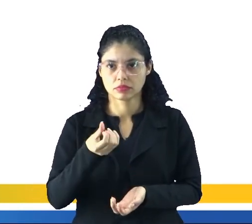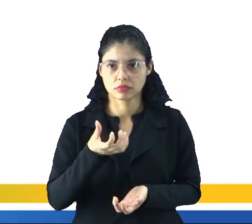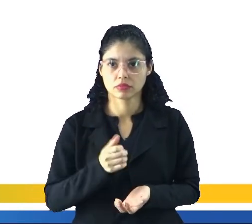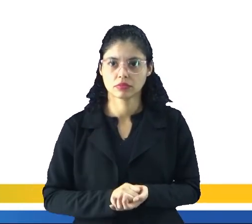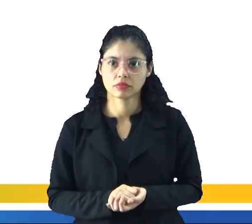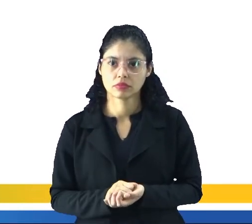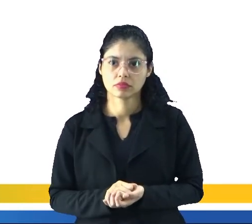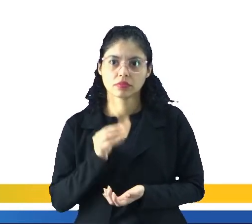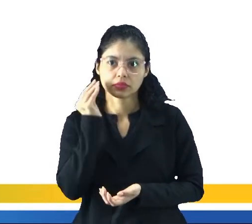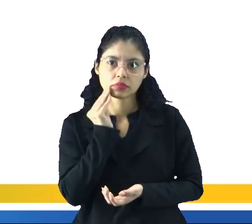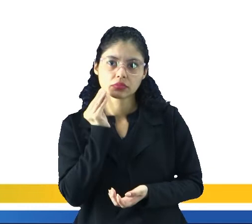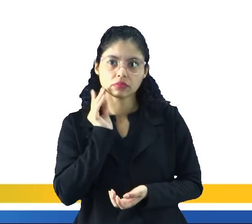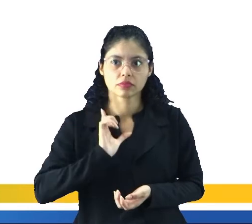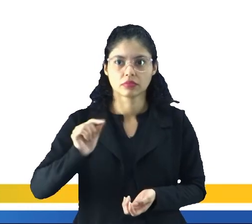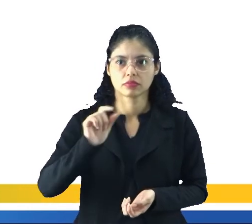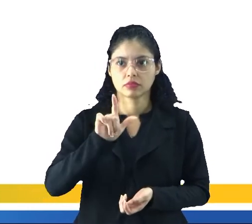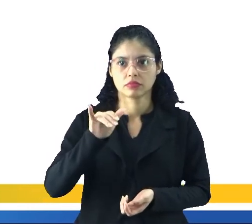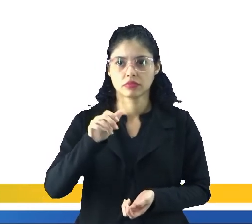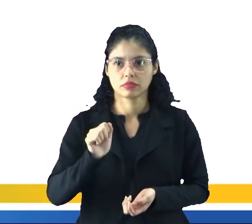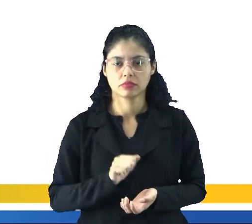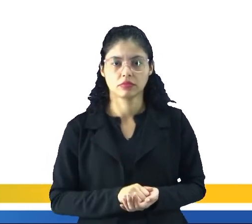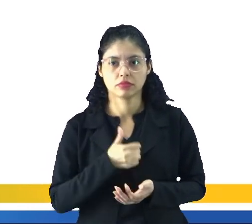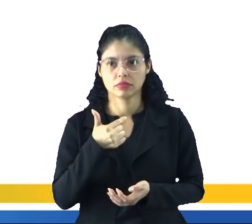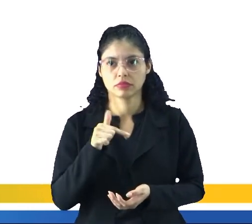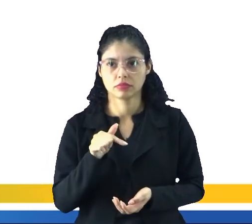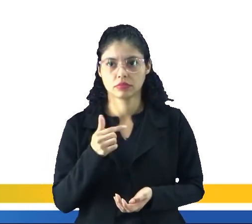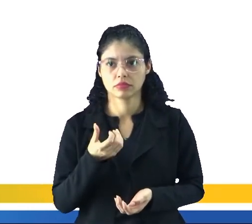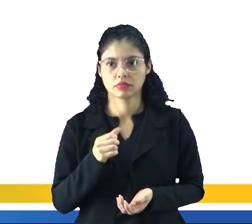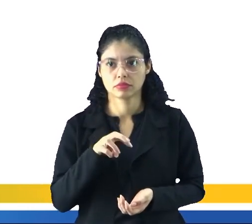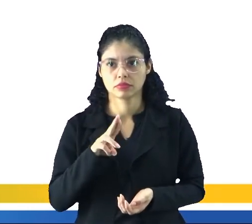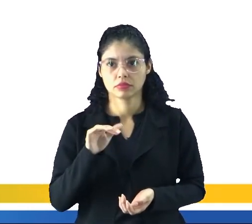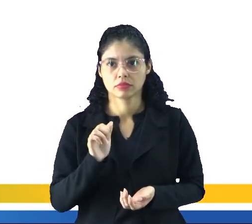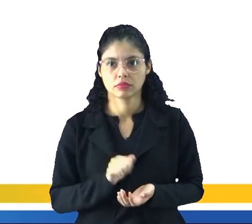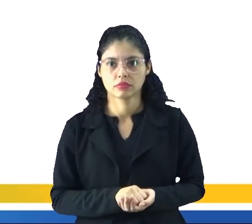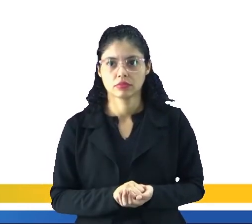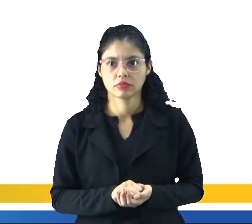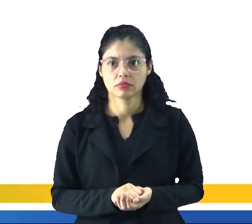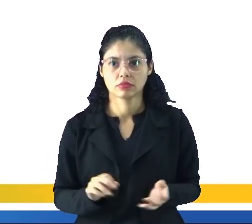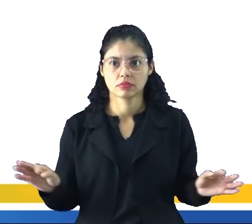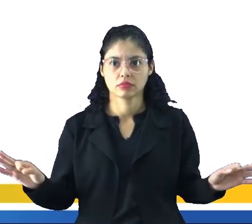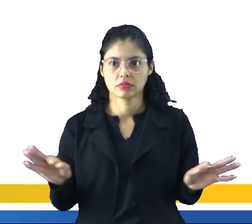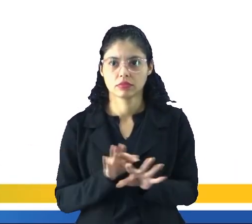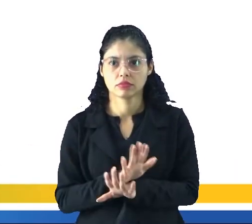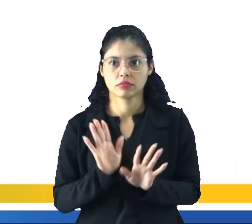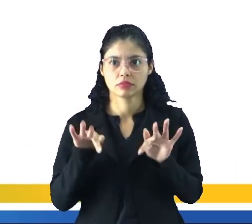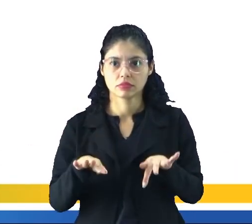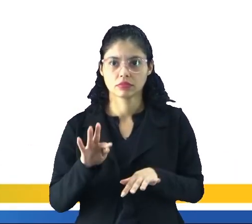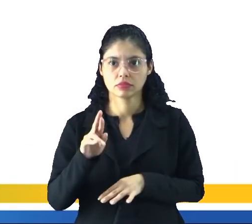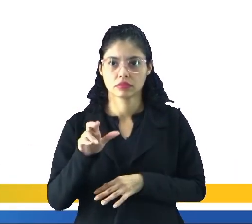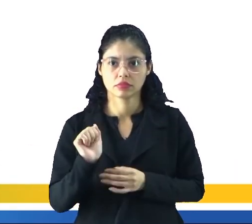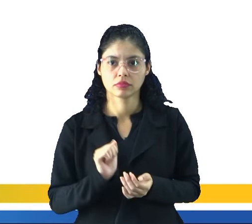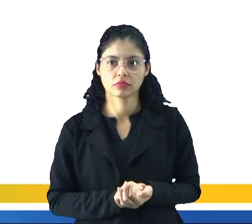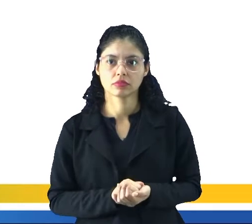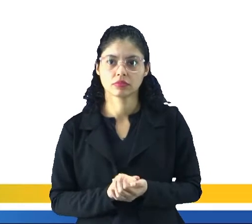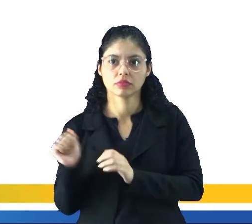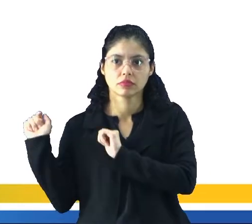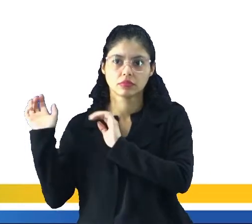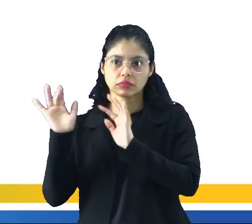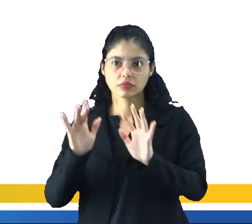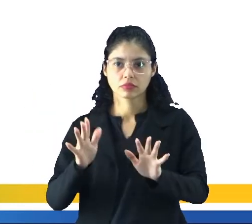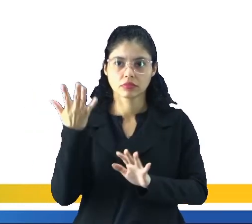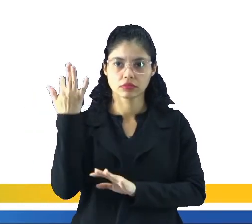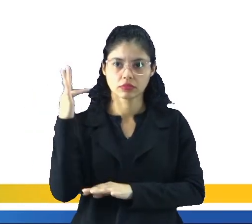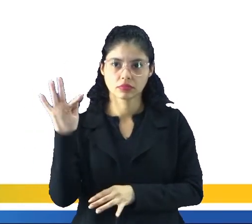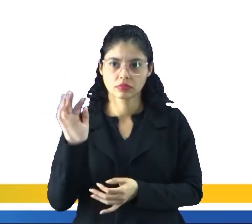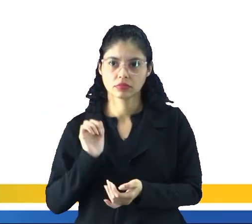XVI. Letra B, a tentativa de fuga de Luís XVI e Maria Antonieta. Letra C, a queda da Bastilha. Letra D, a